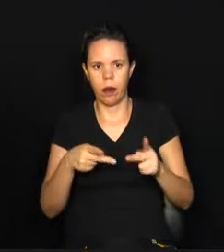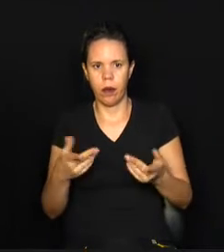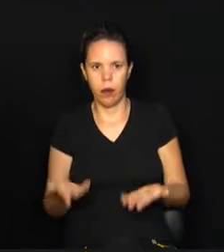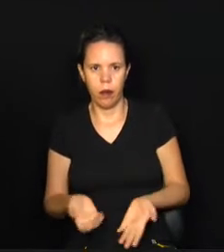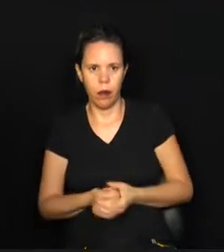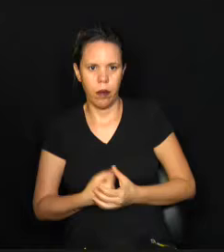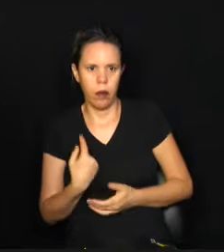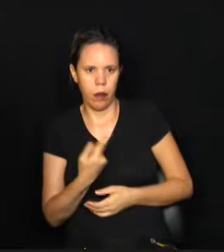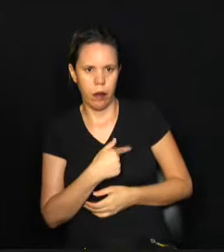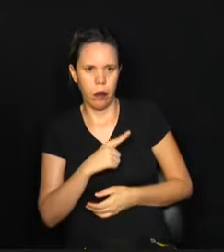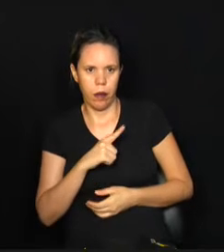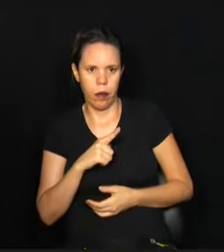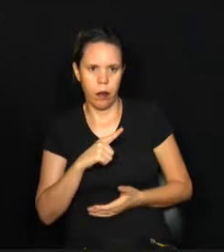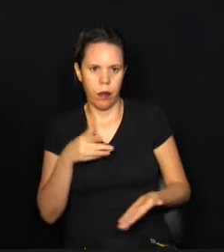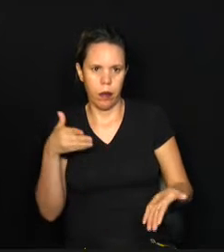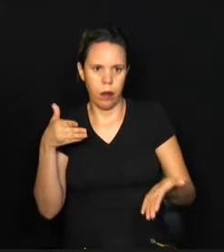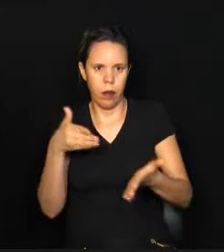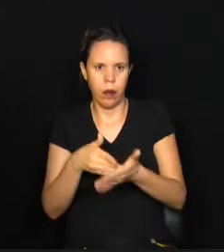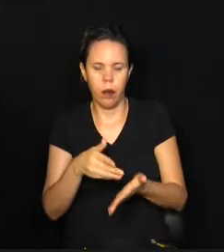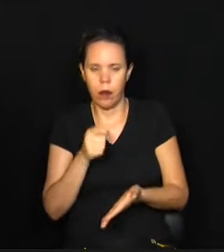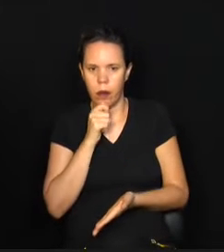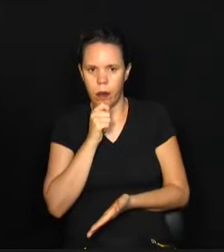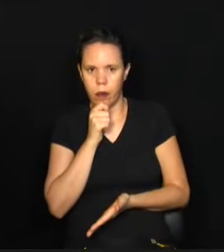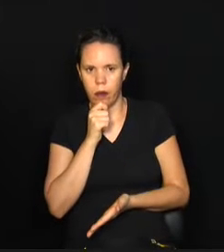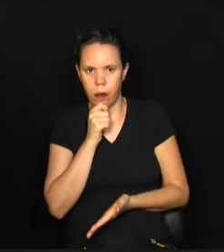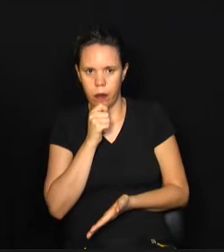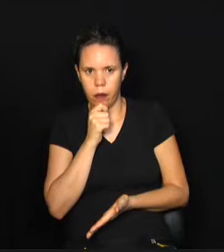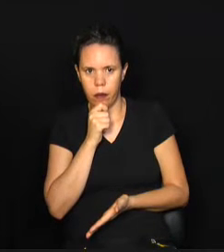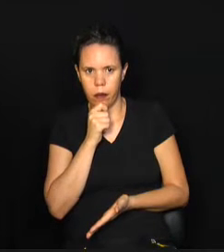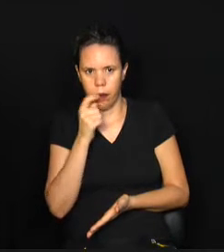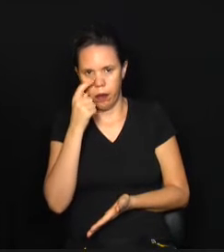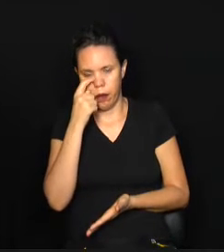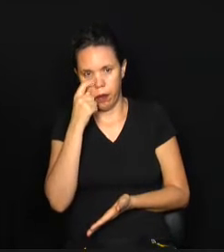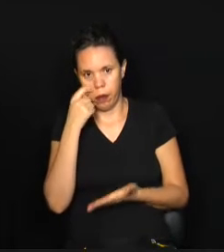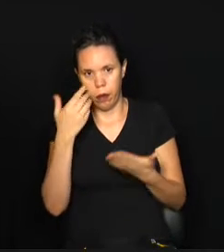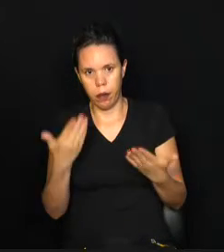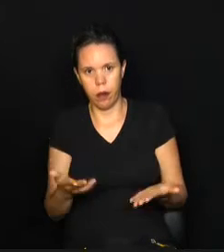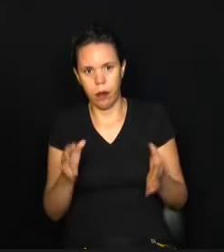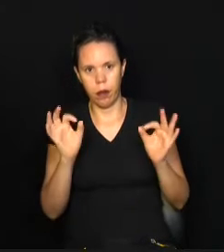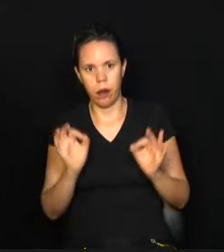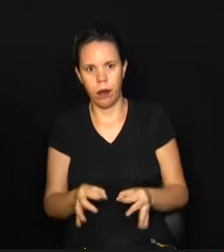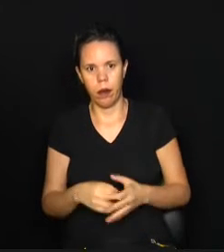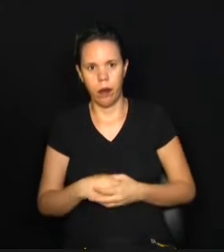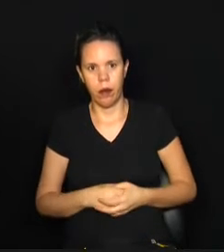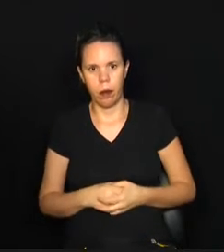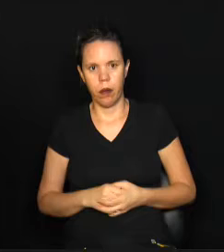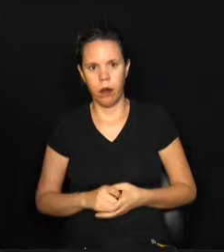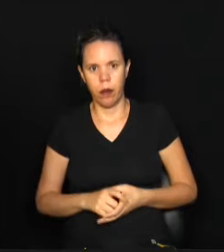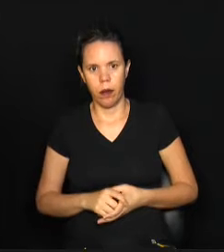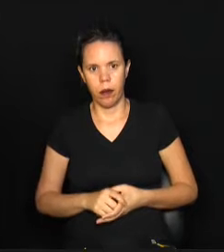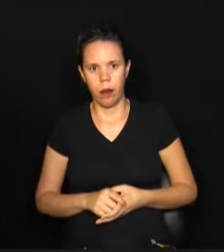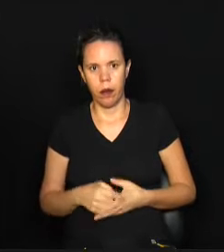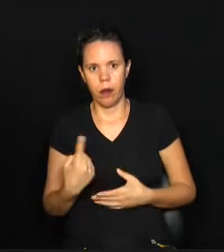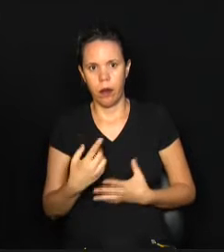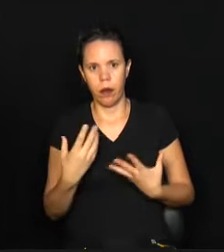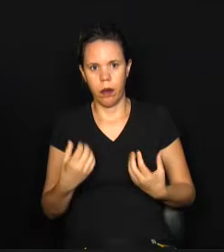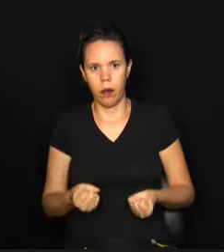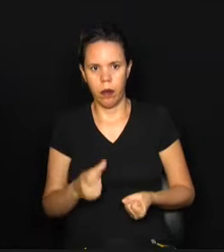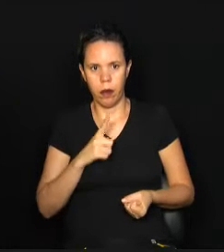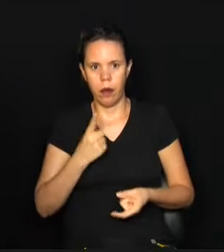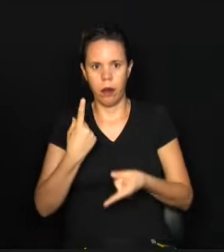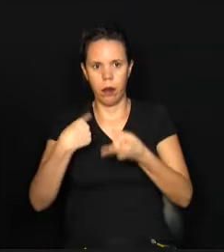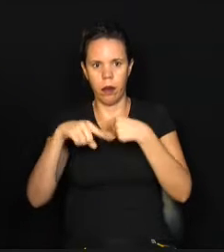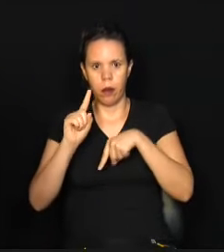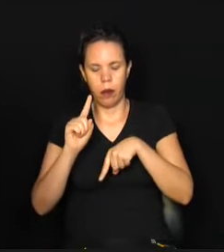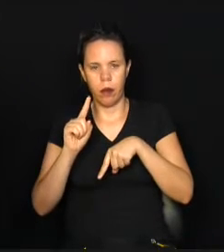A gente tem algumas barreiras ainda a ser transpostas, mas com certeza vamos ter o nosso sucesso.